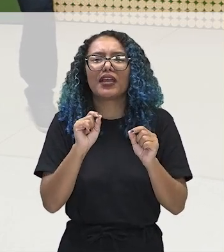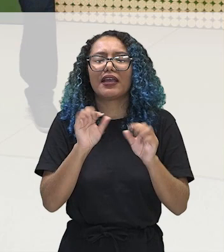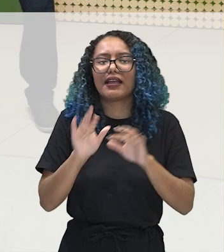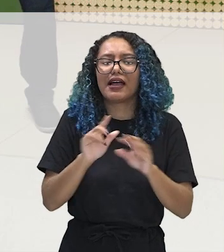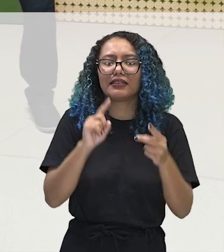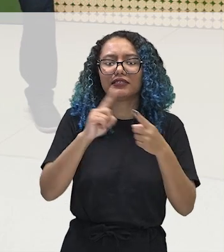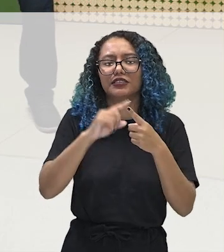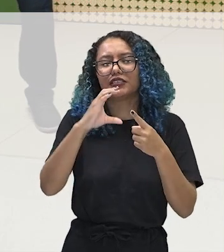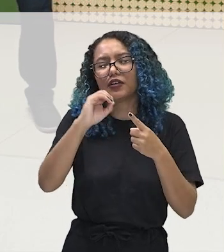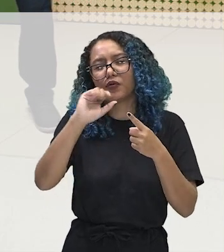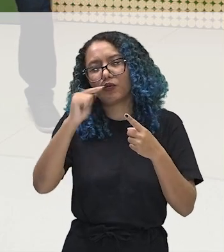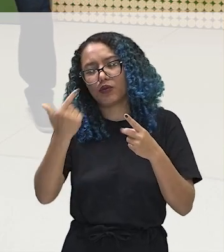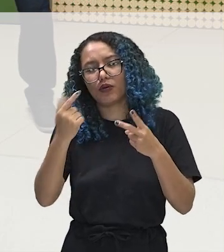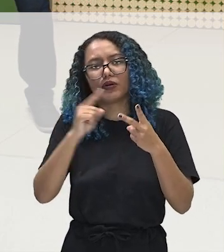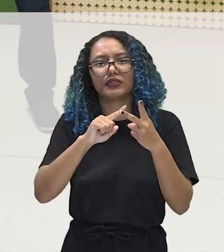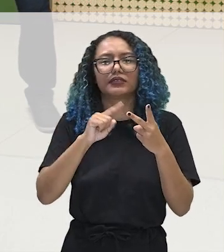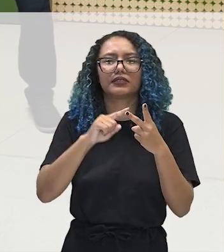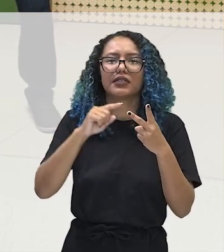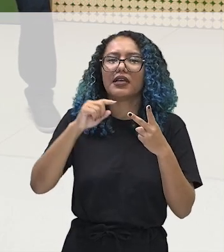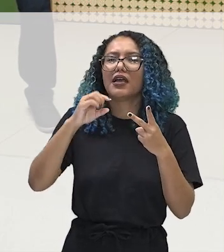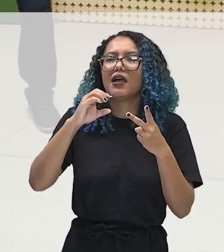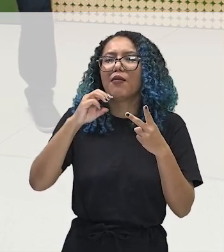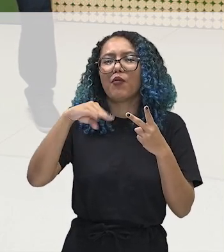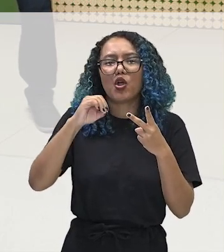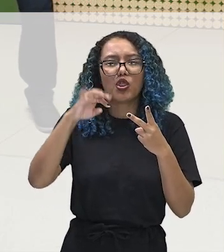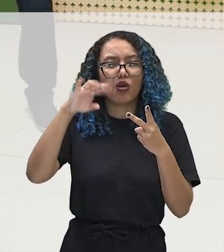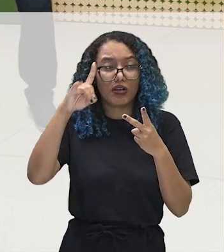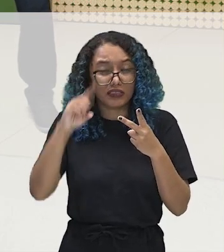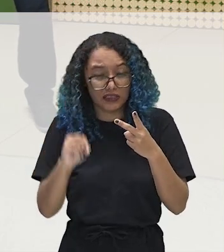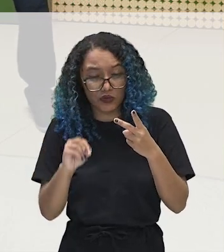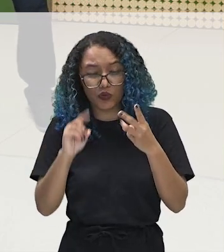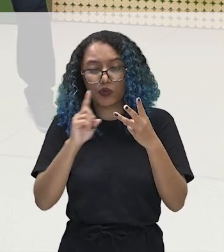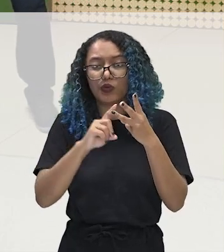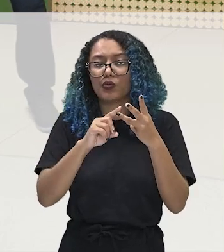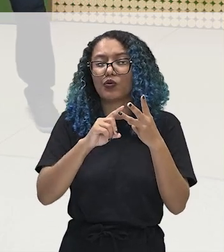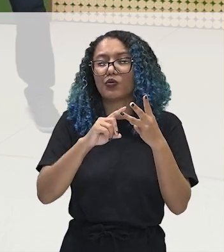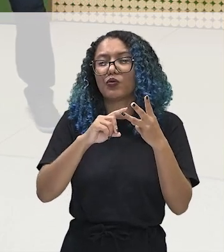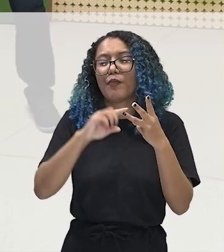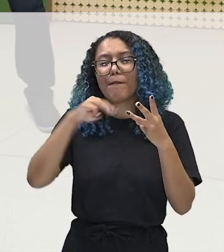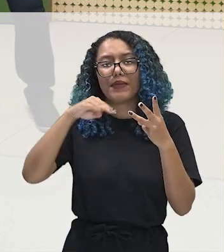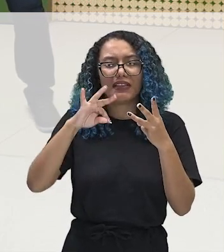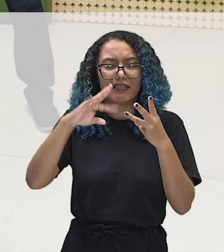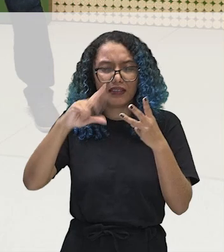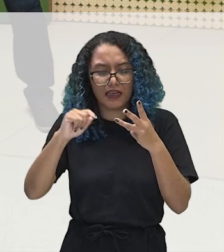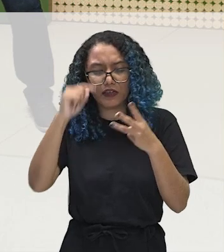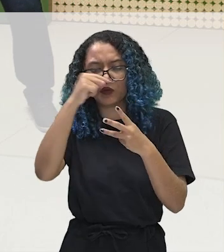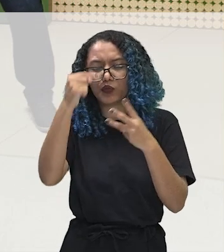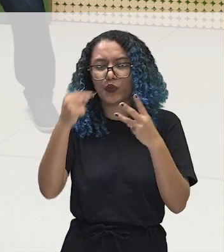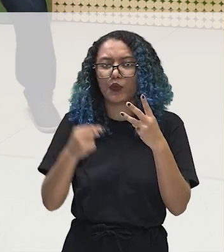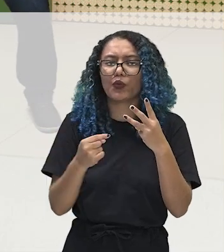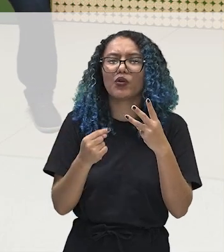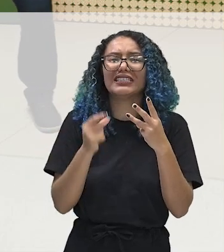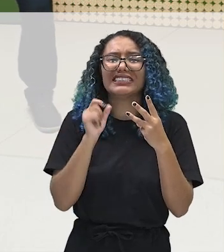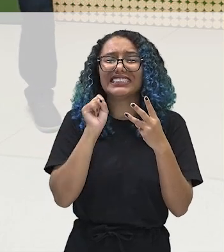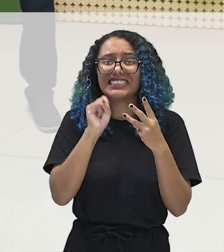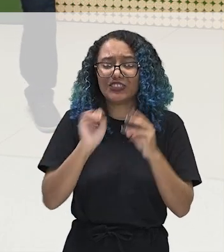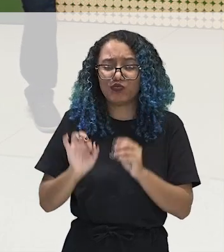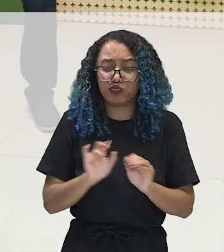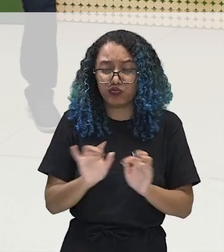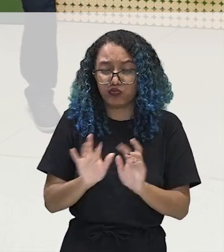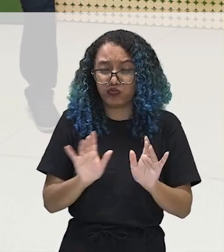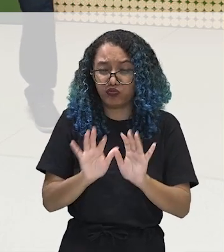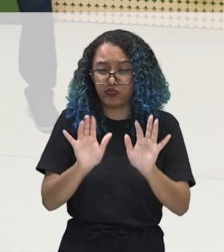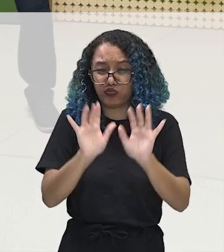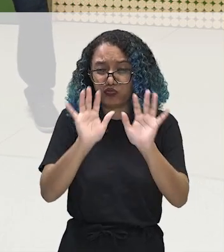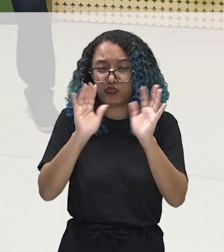monóxido de carbono, metano, se tiver muito desses gases, essa energia aí de